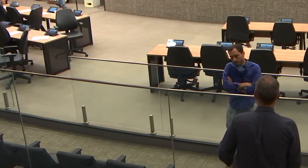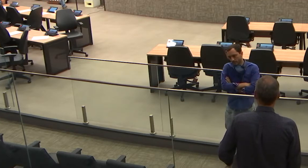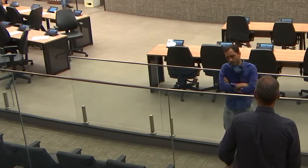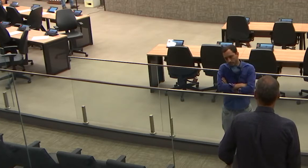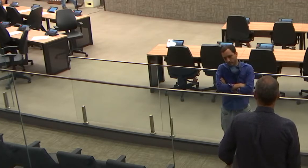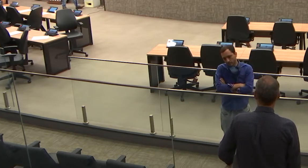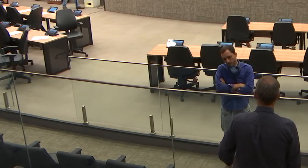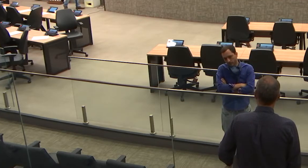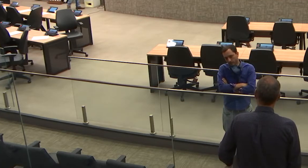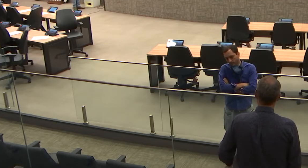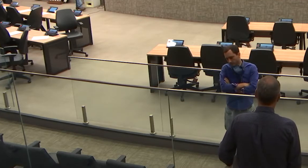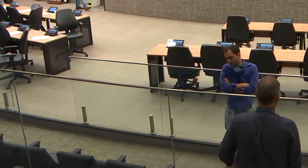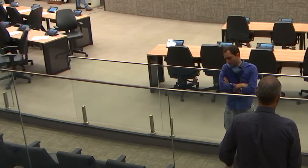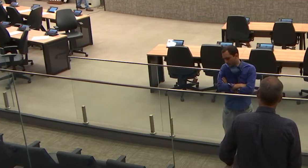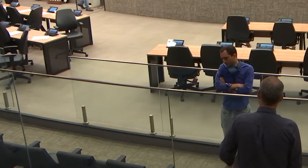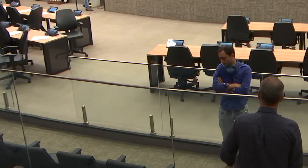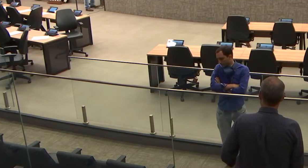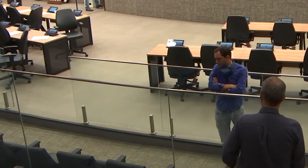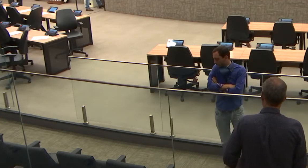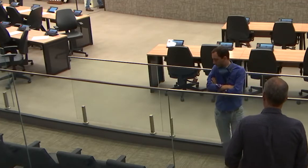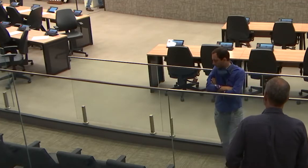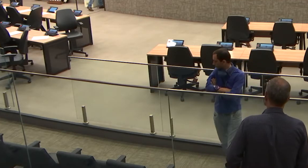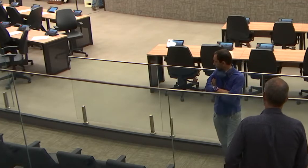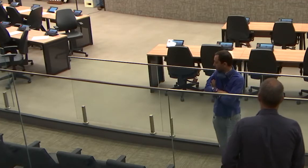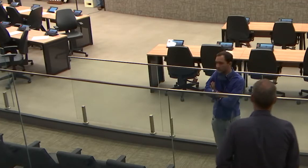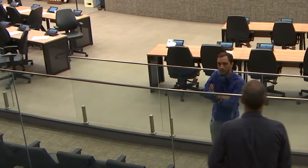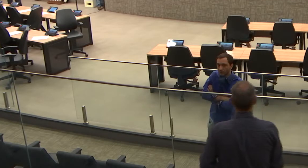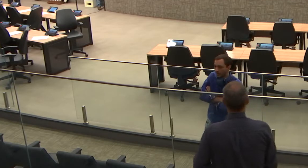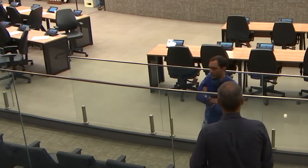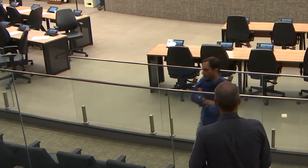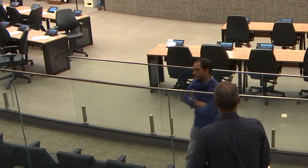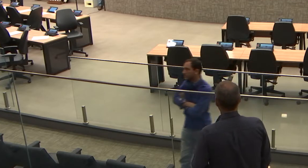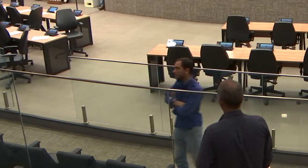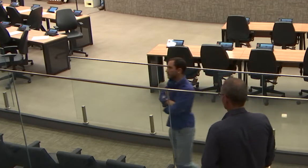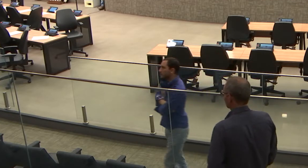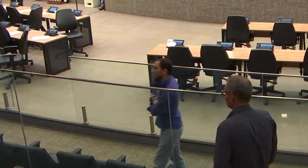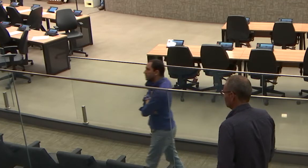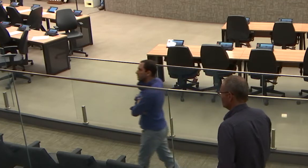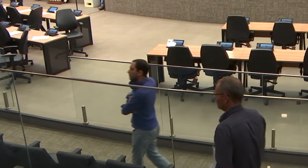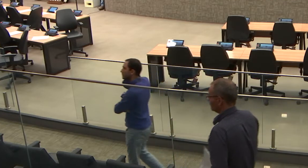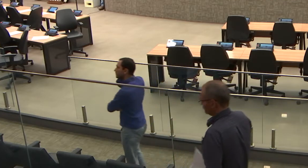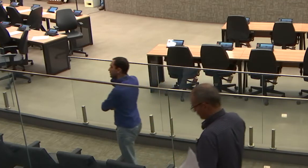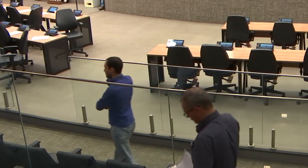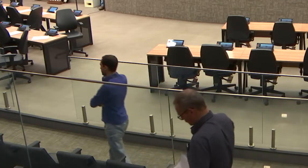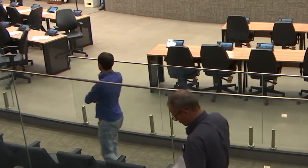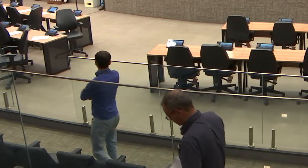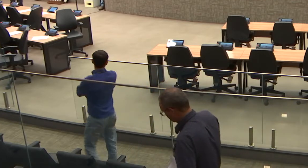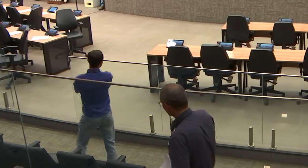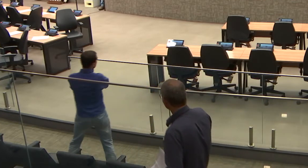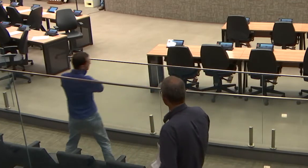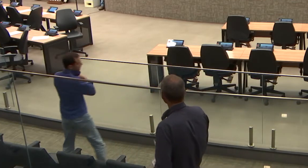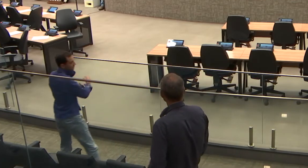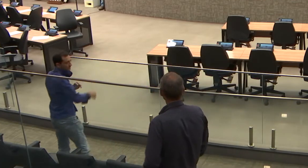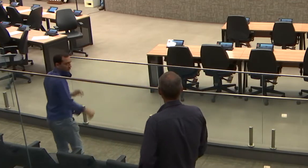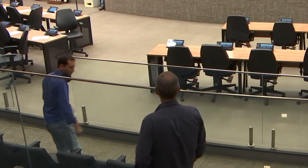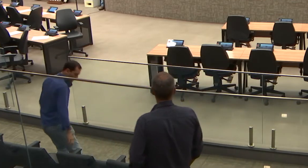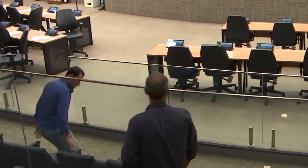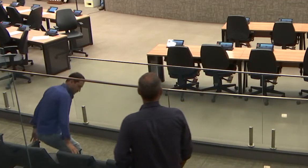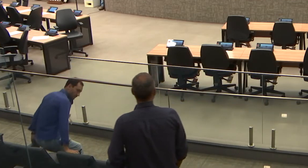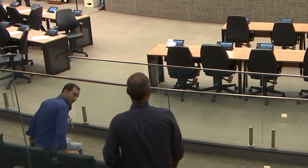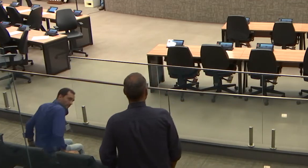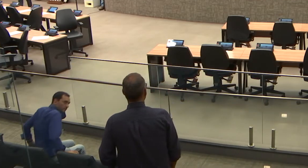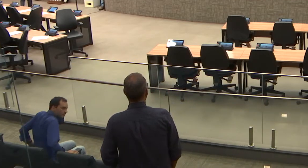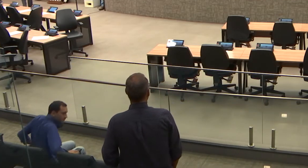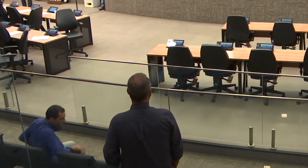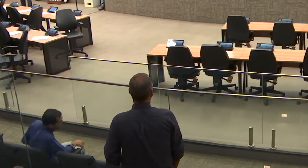Senhores vereadores, as informações já chegaram à mesa. Solicito a Vossas